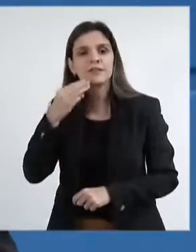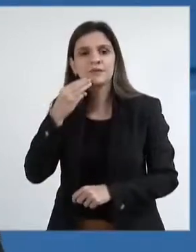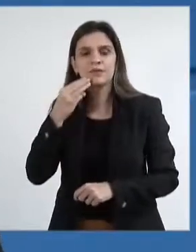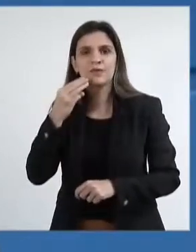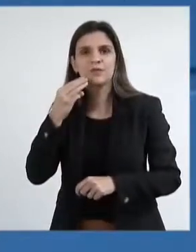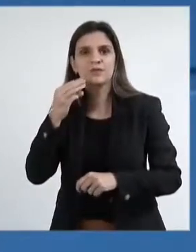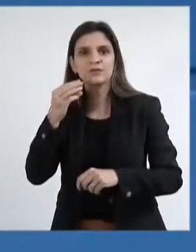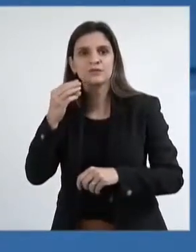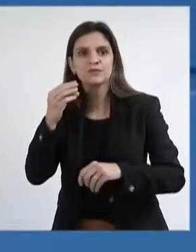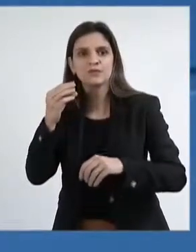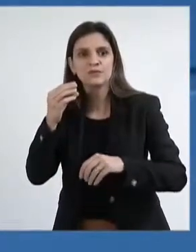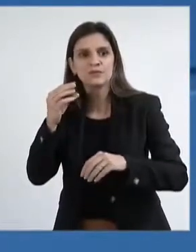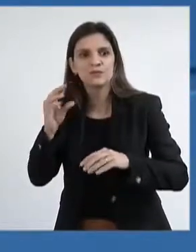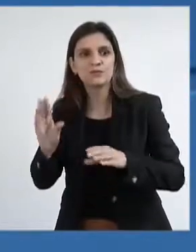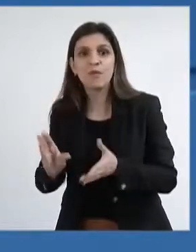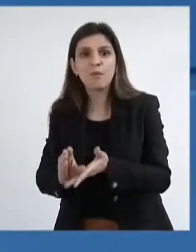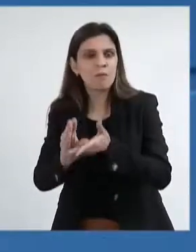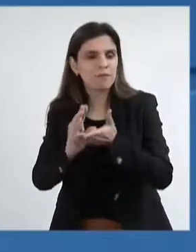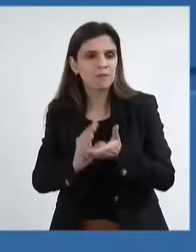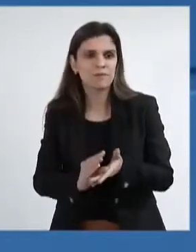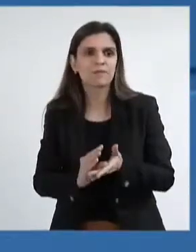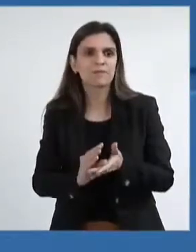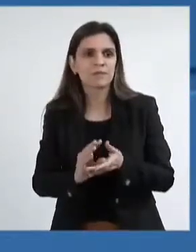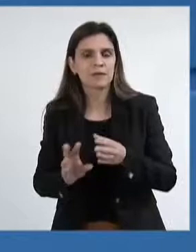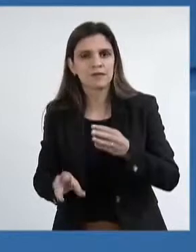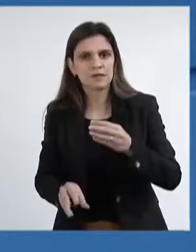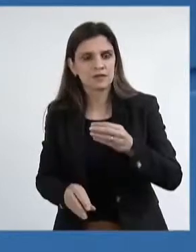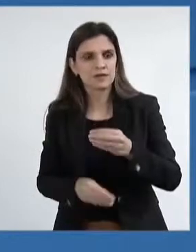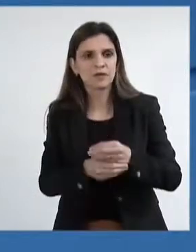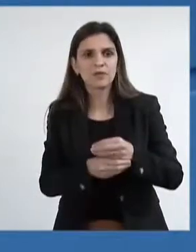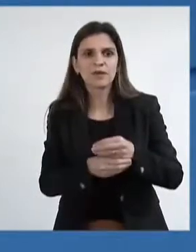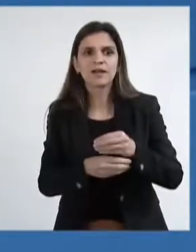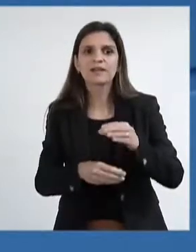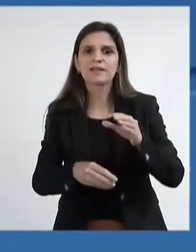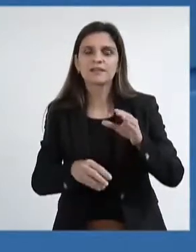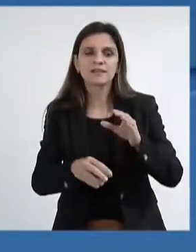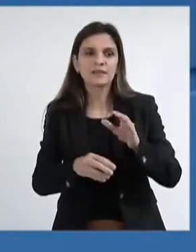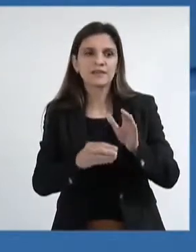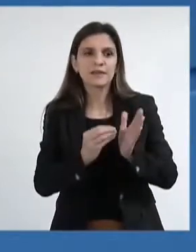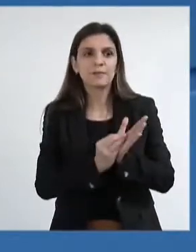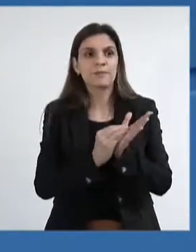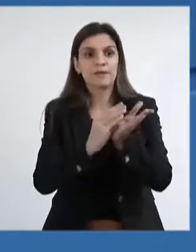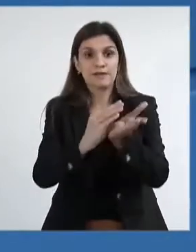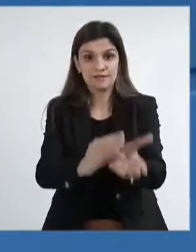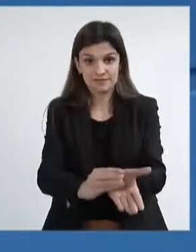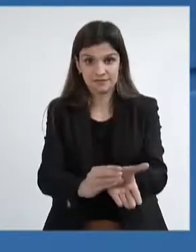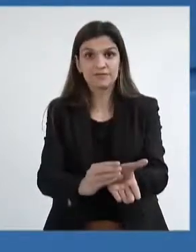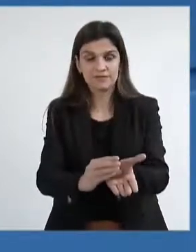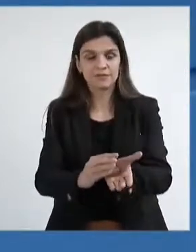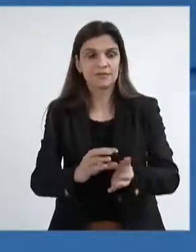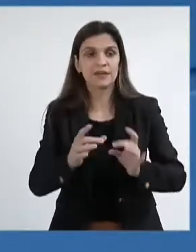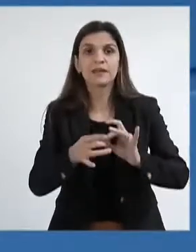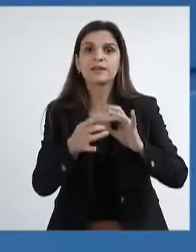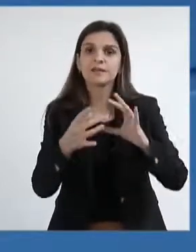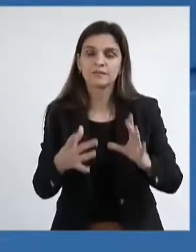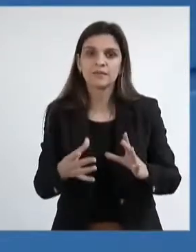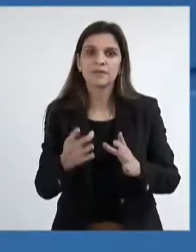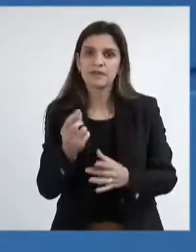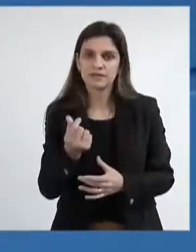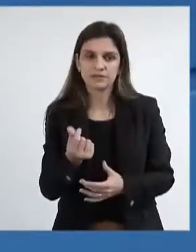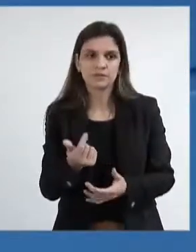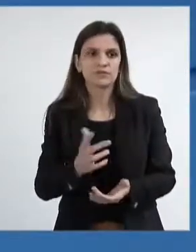emenda impositiva. Como não é emenda impositiva, o governo federal está fazendo um corte, inclusive, essa questão das universidades,